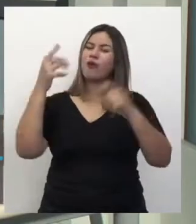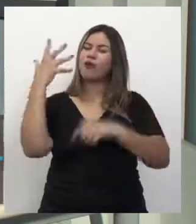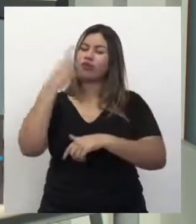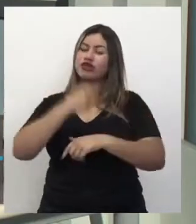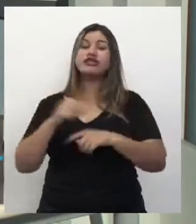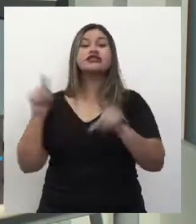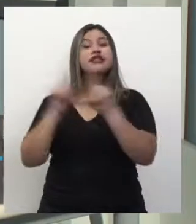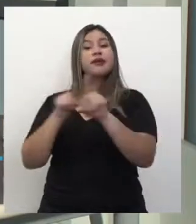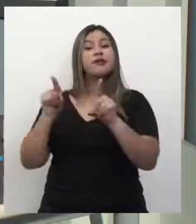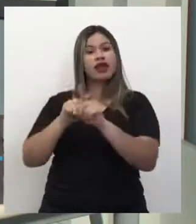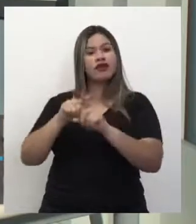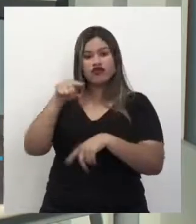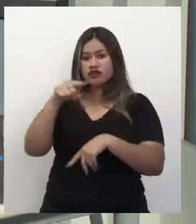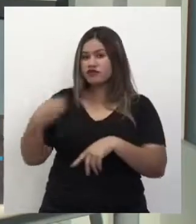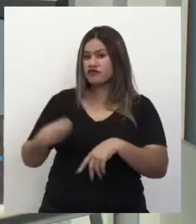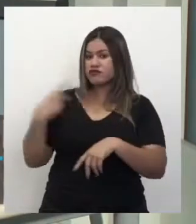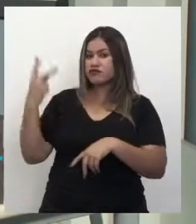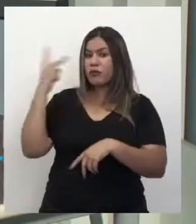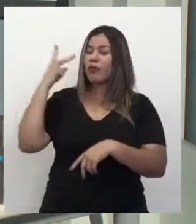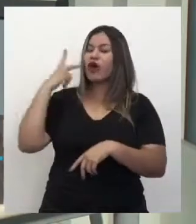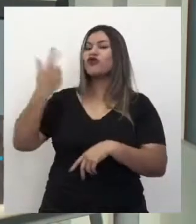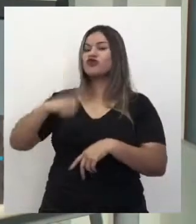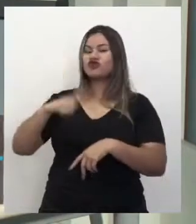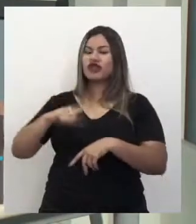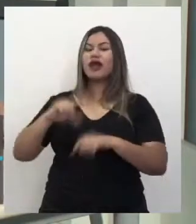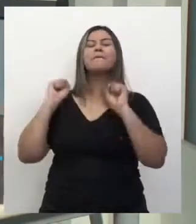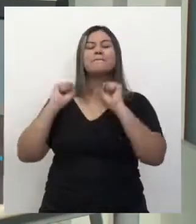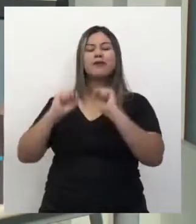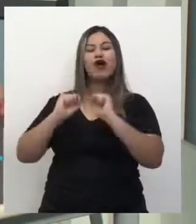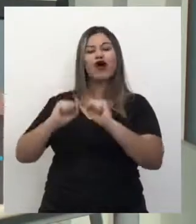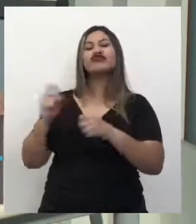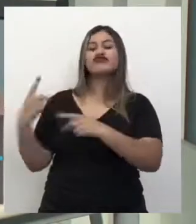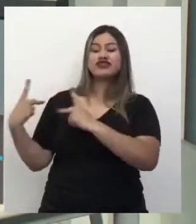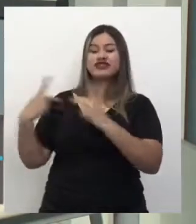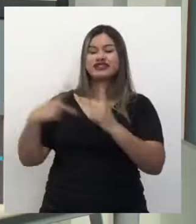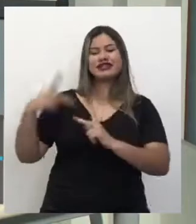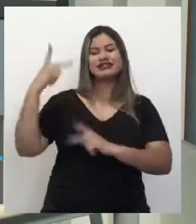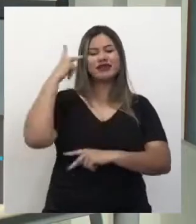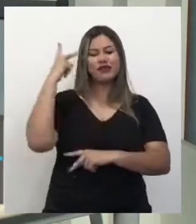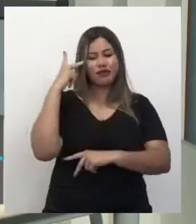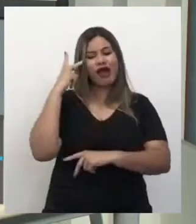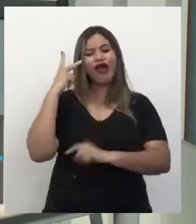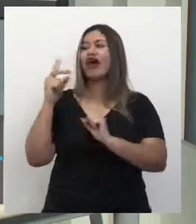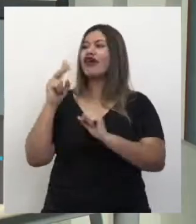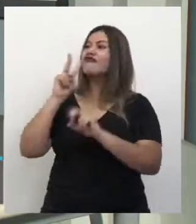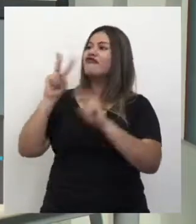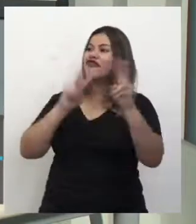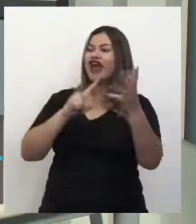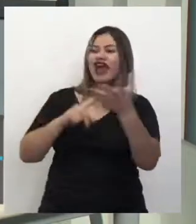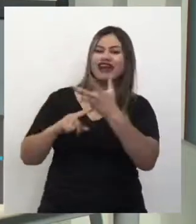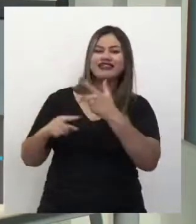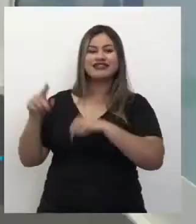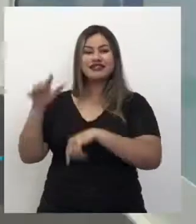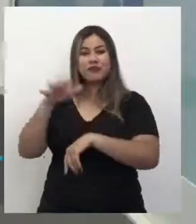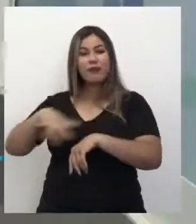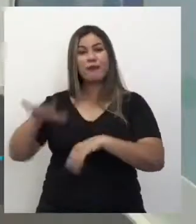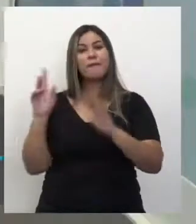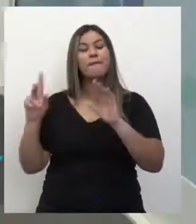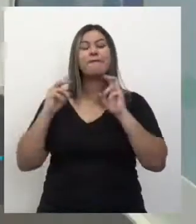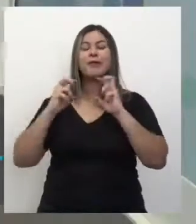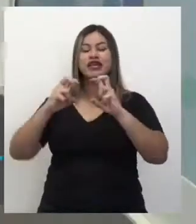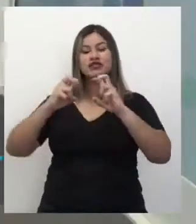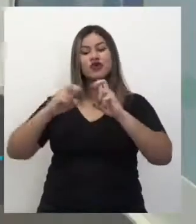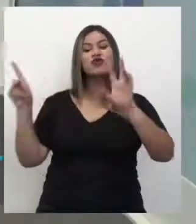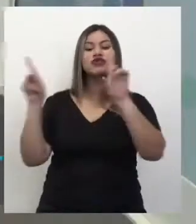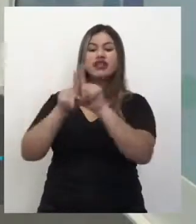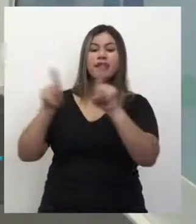a pé. Aí aproveita, já vê as obras dela no metrô, já vai no Instituto, que sempre tem exposições fantásticas. Incrível. Sabe quem é que gosta muito